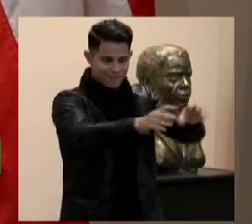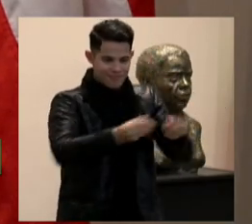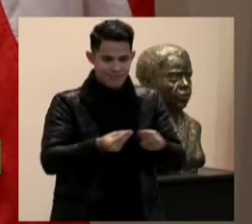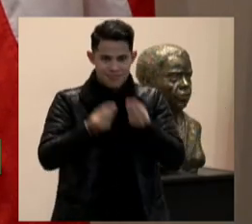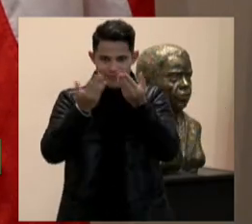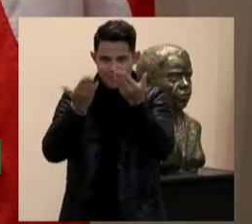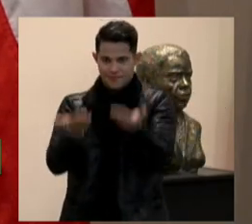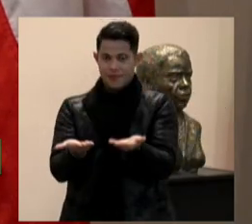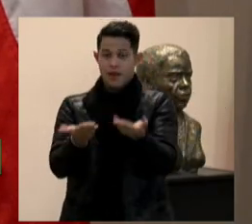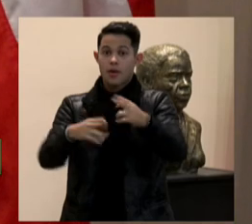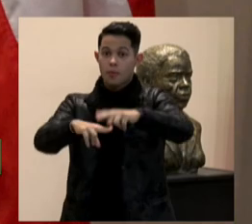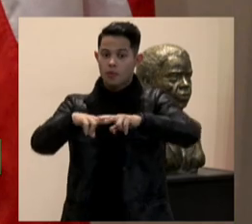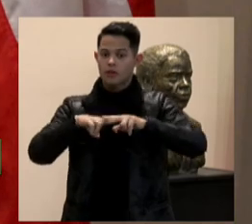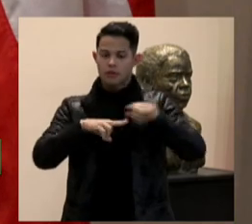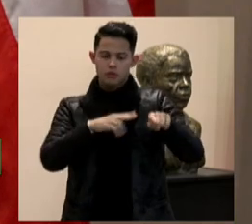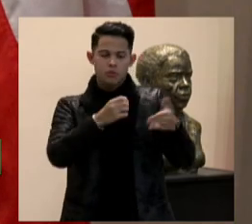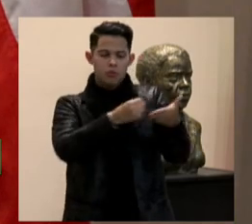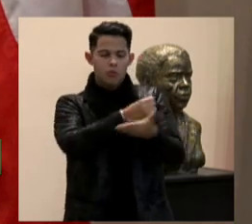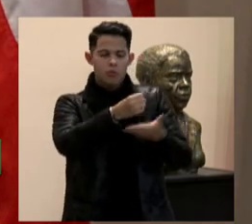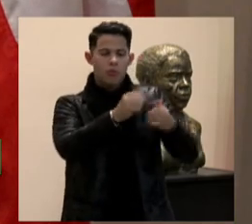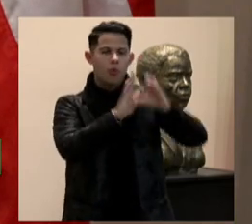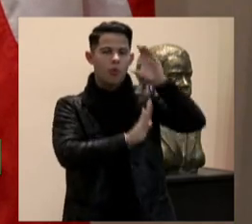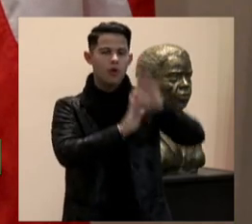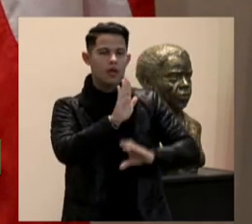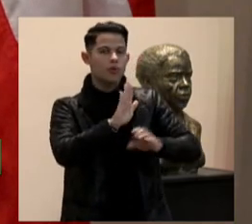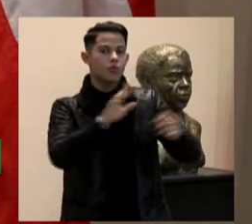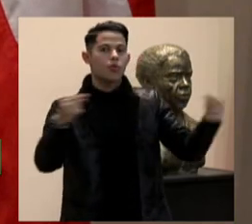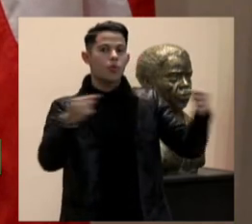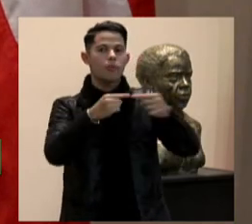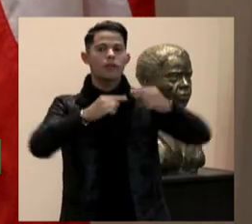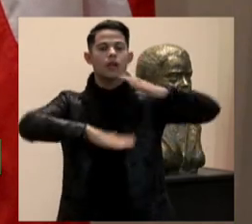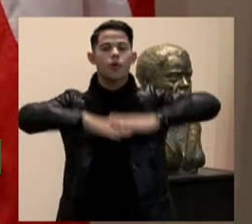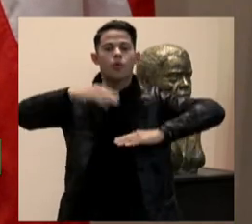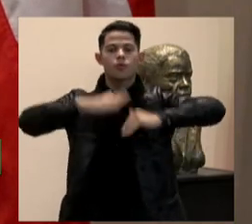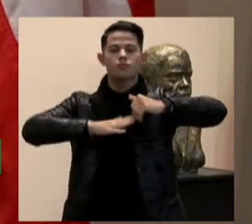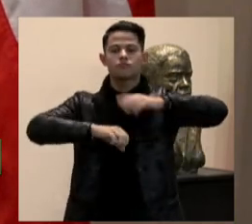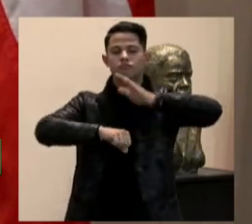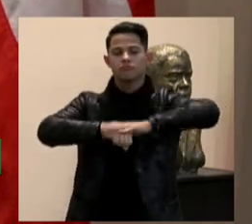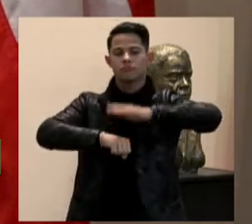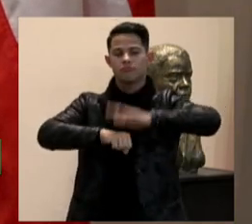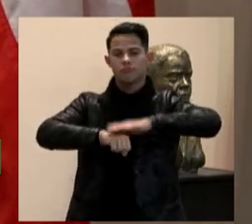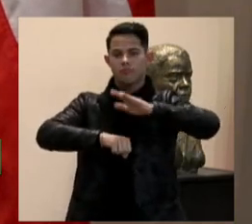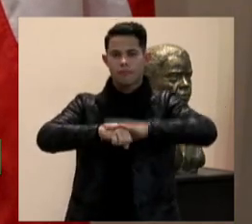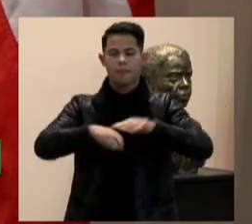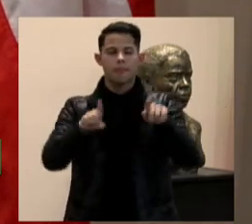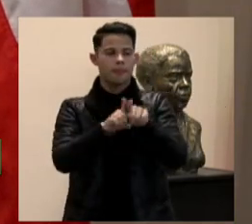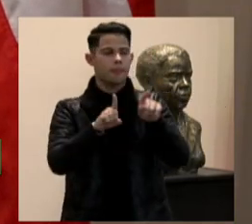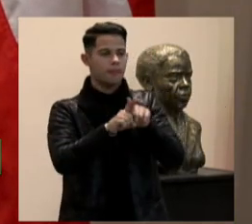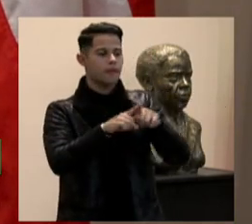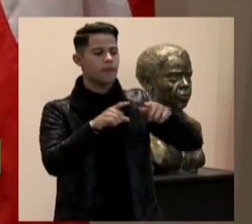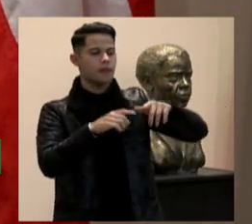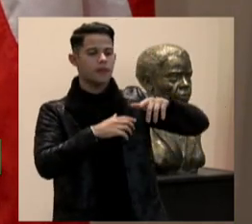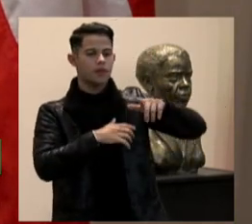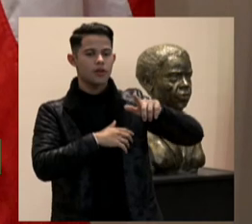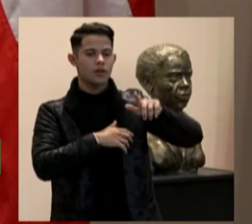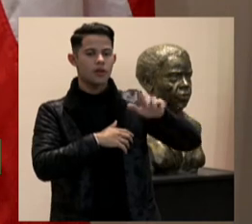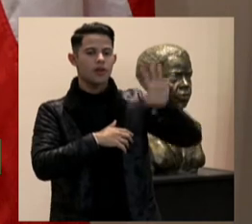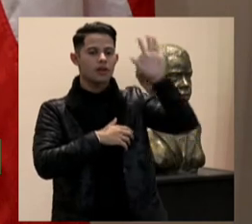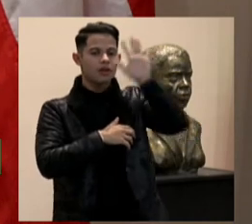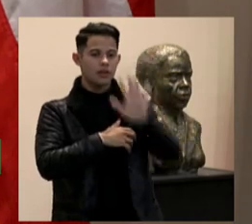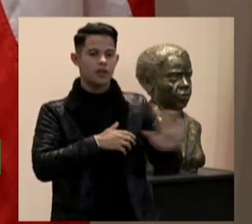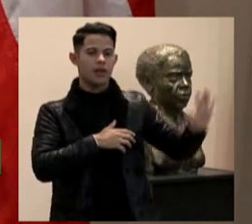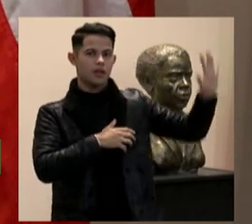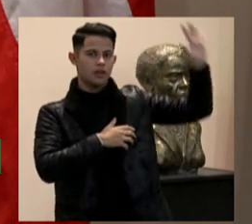mais nada, artesanal, produção, construção, território. E, nesse sentido, é